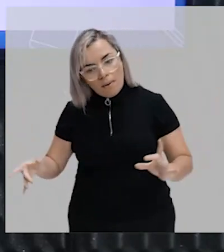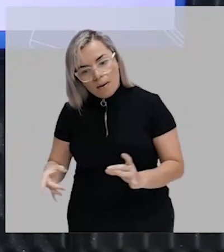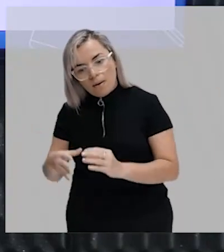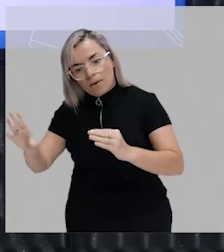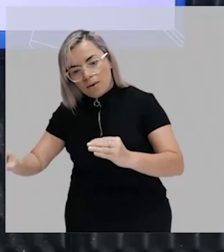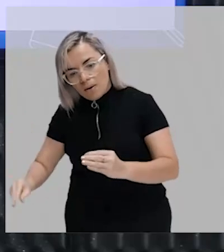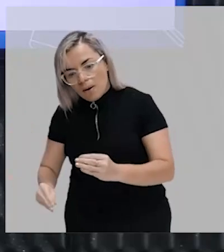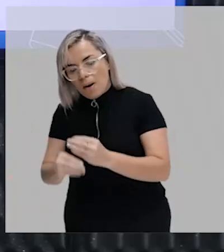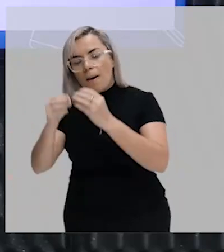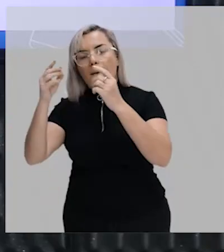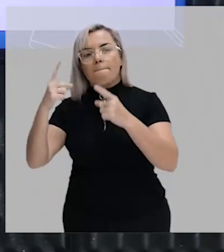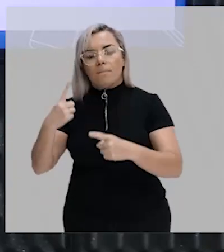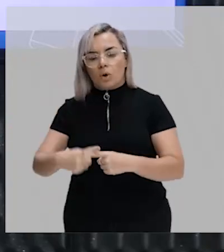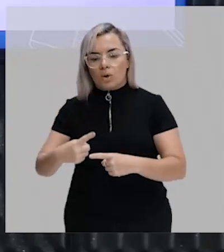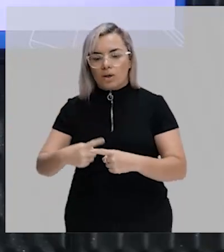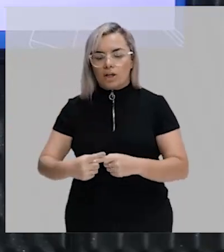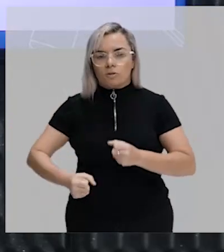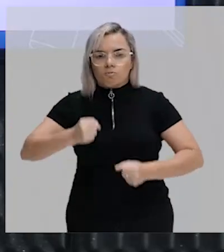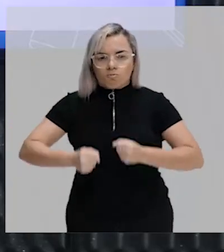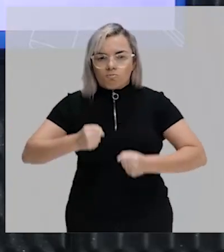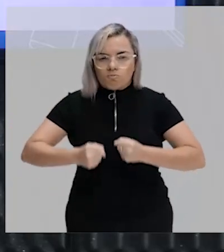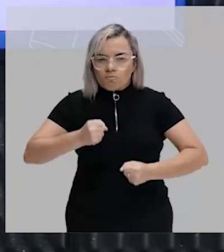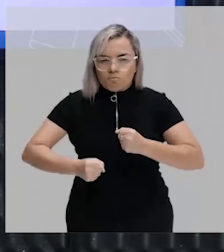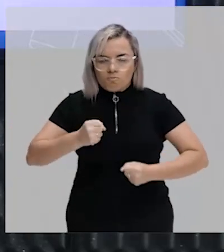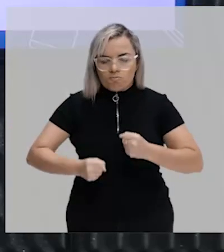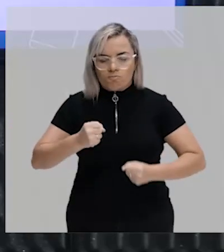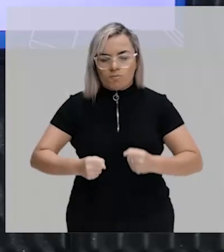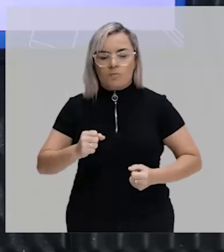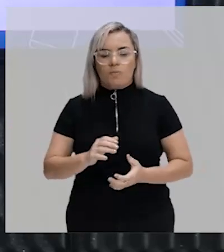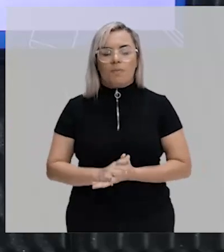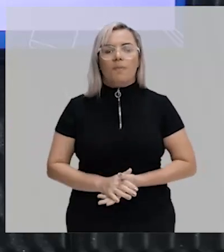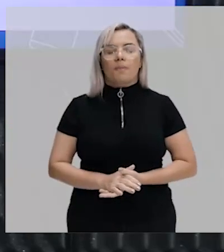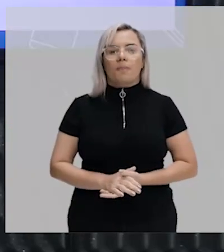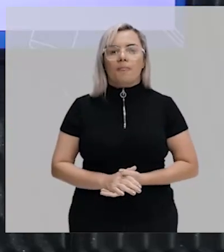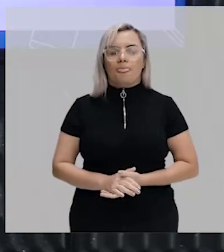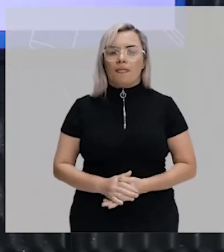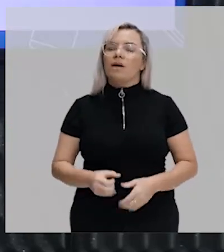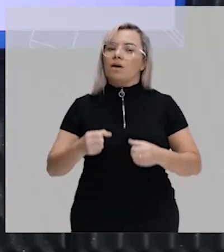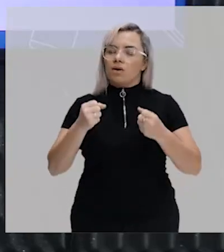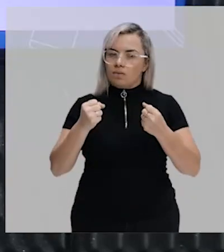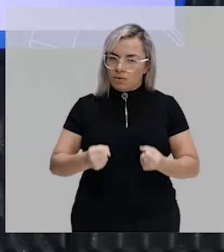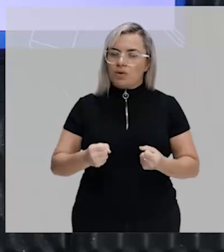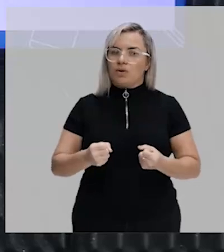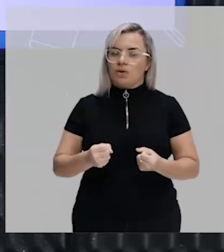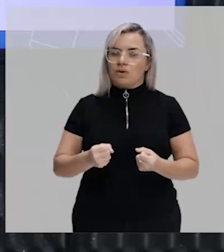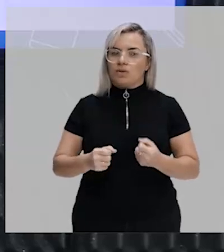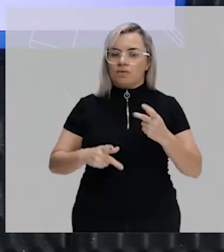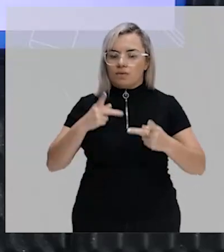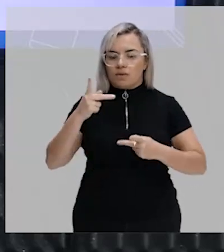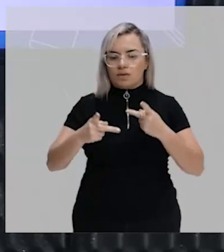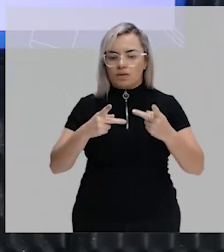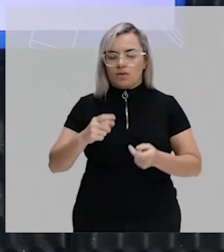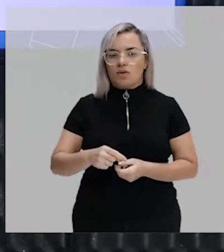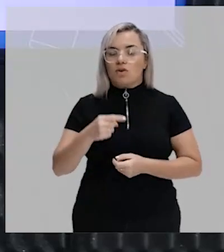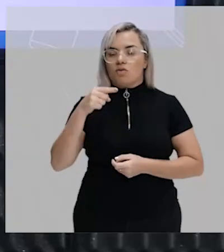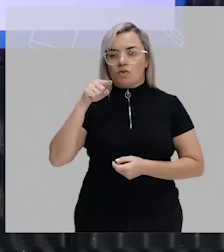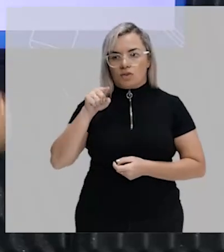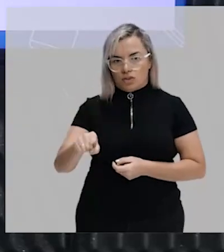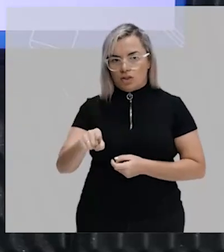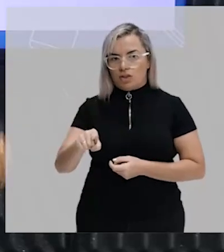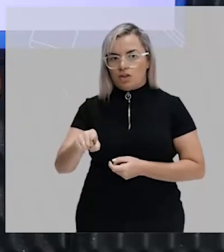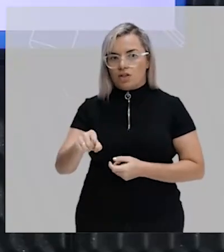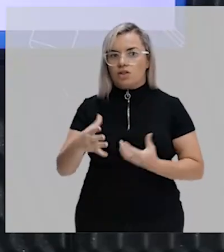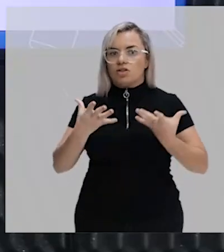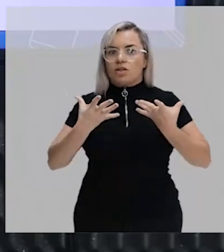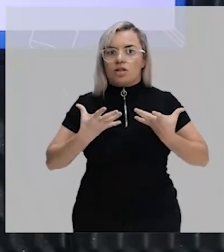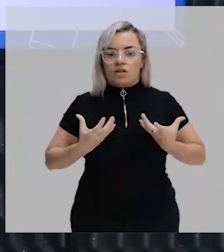complemento essa oração, eu posso afirmar, você está cansado. Pronto, acabou bem aí. Mas se eu complemento, porque correu